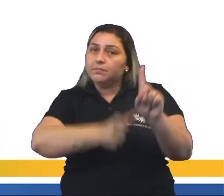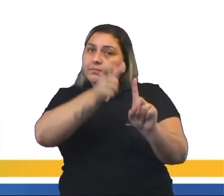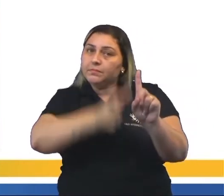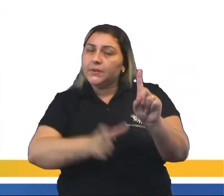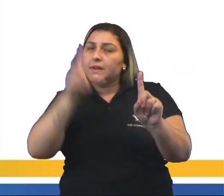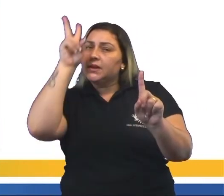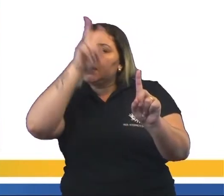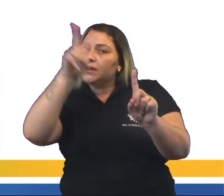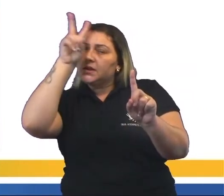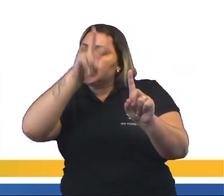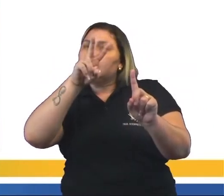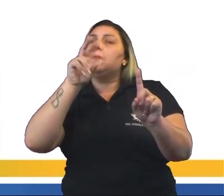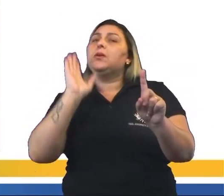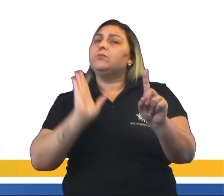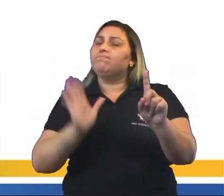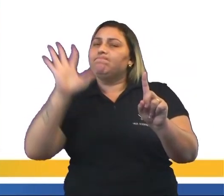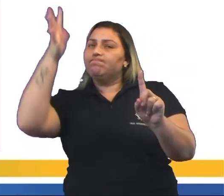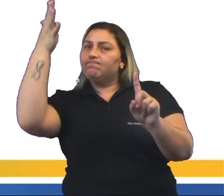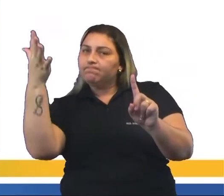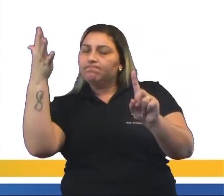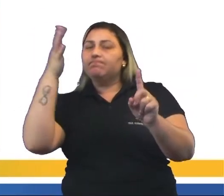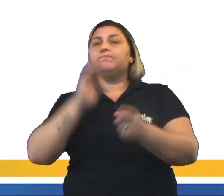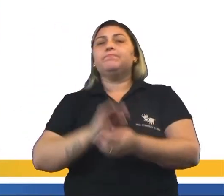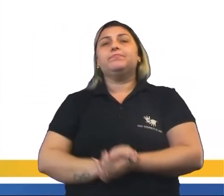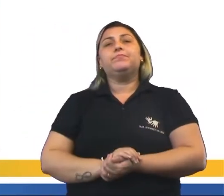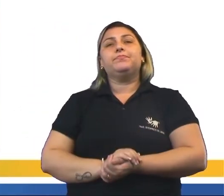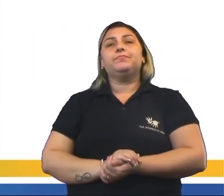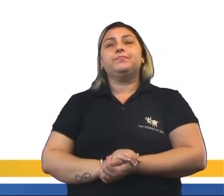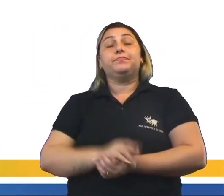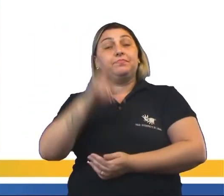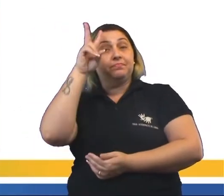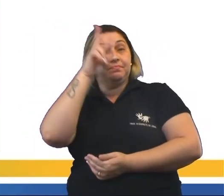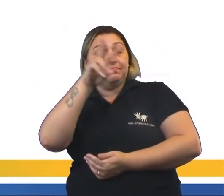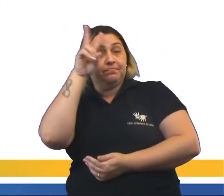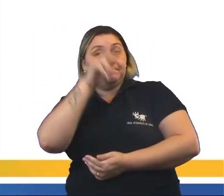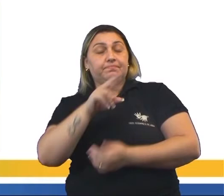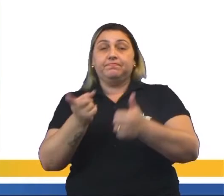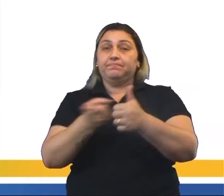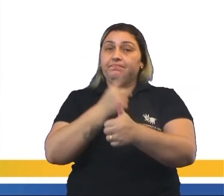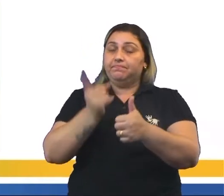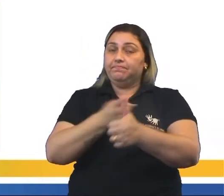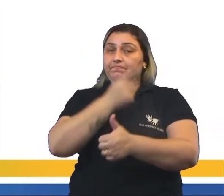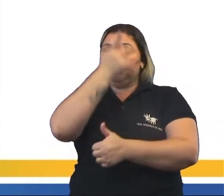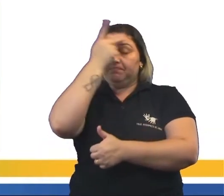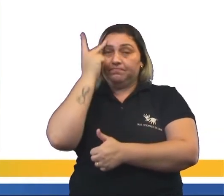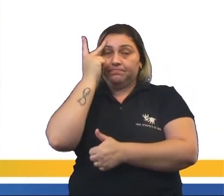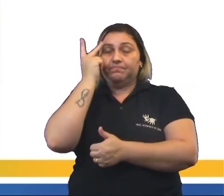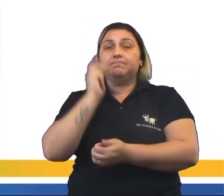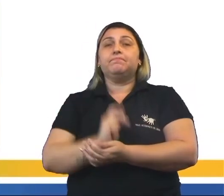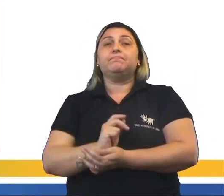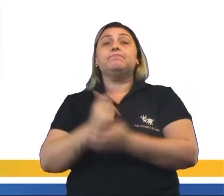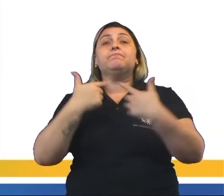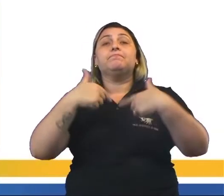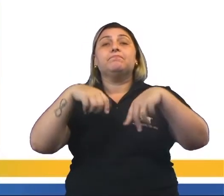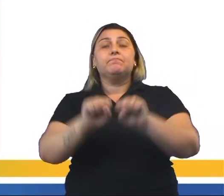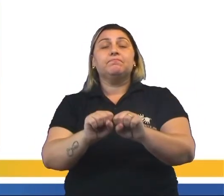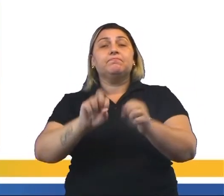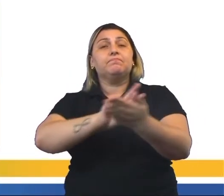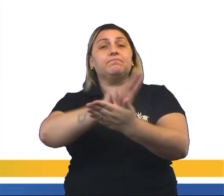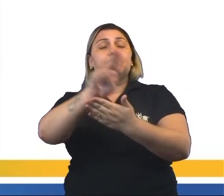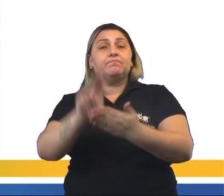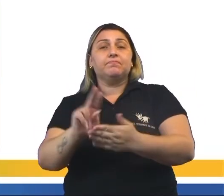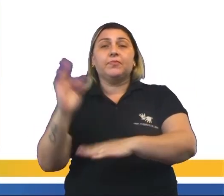que relembra fatos marcantes que lhe aconteceram. Lembrem que se trata da primeira pessoa. A linguagem varia